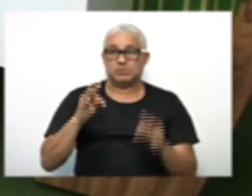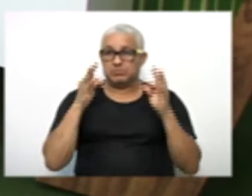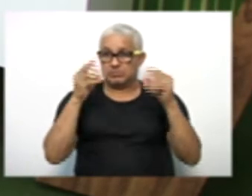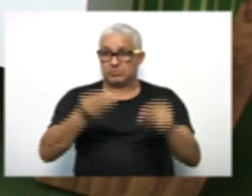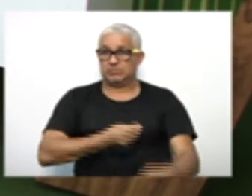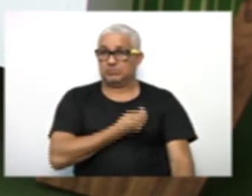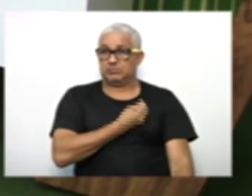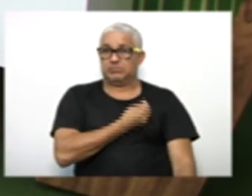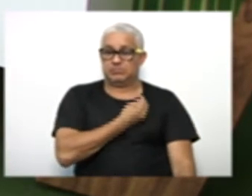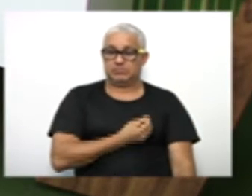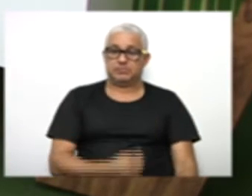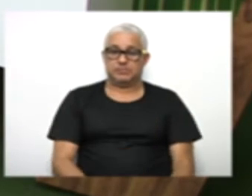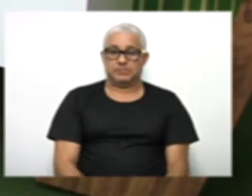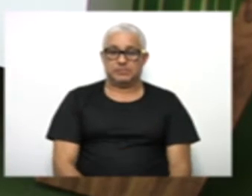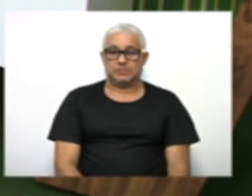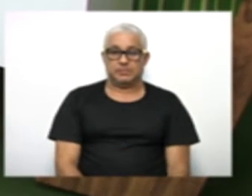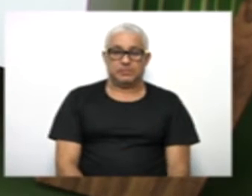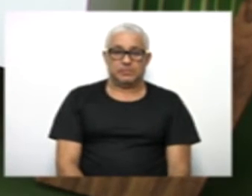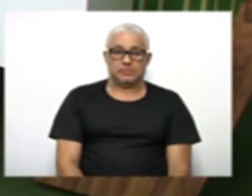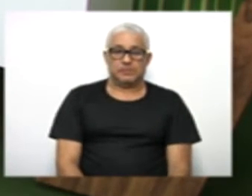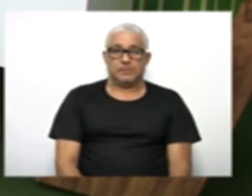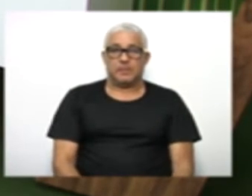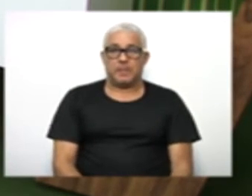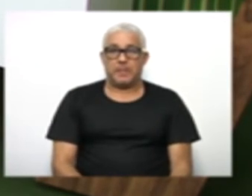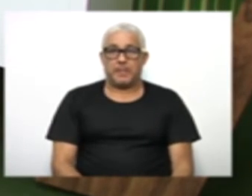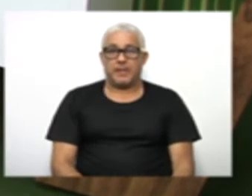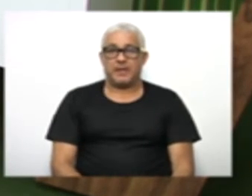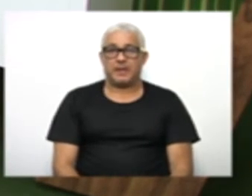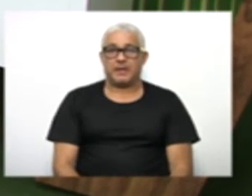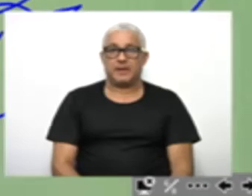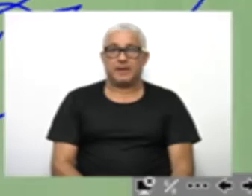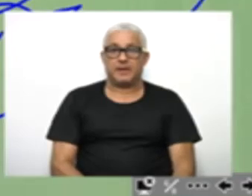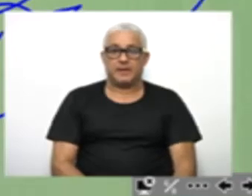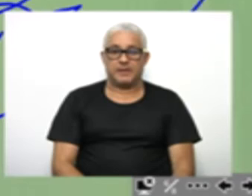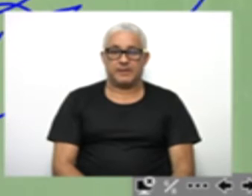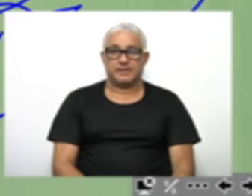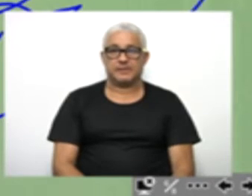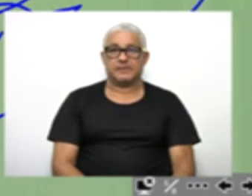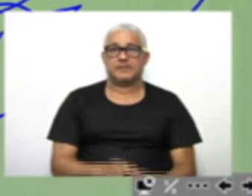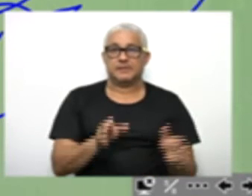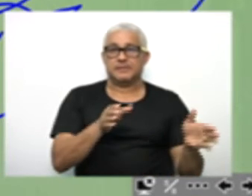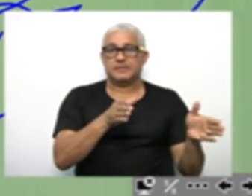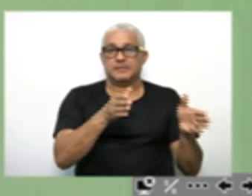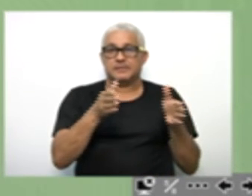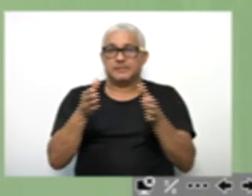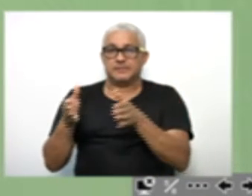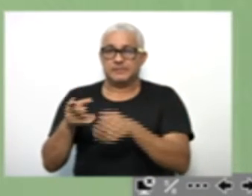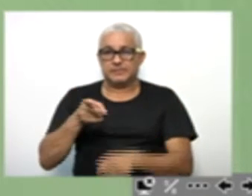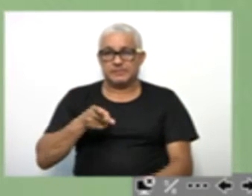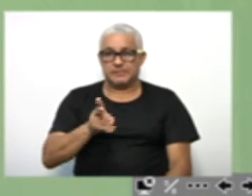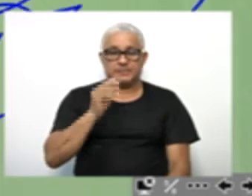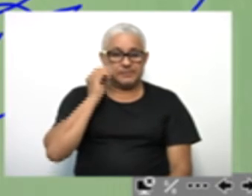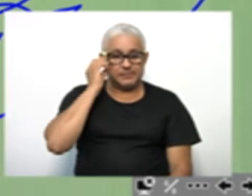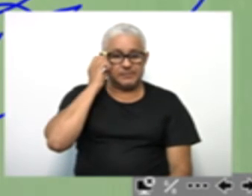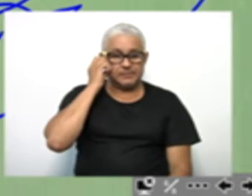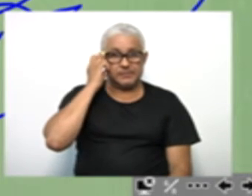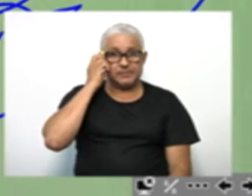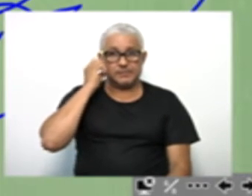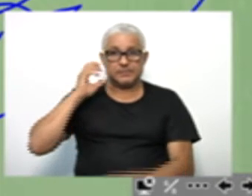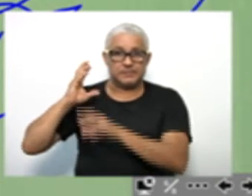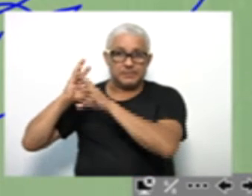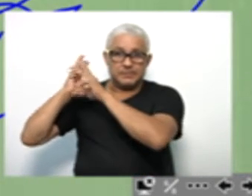professor, todos bem atentos. Ok, professor. A gente vai dando continuidade à nossa revisão.